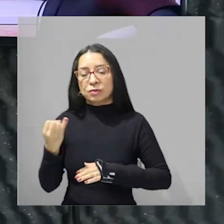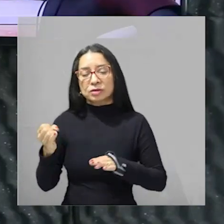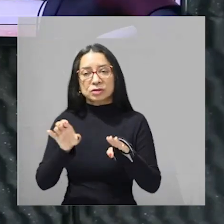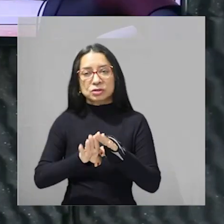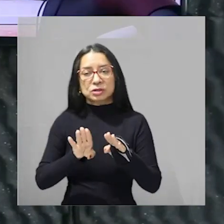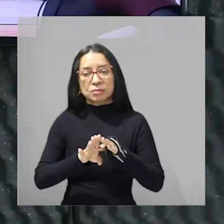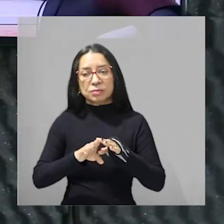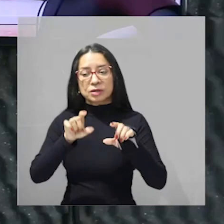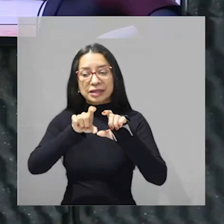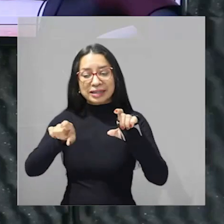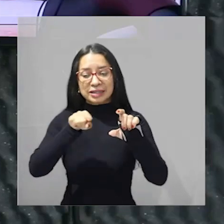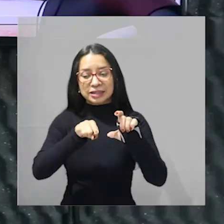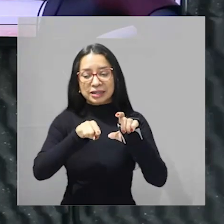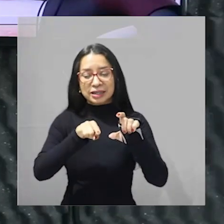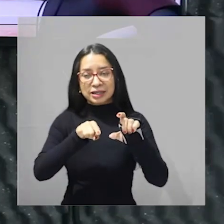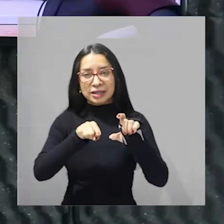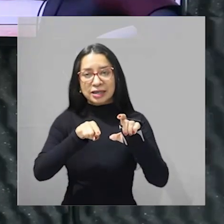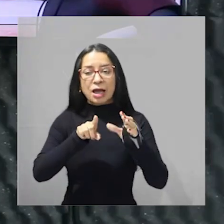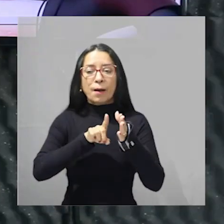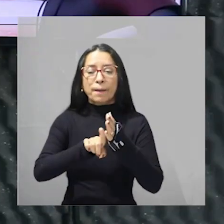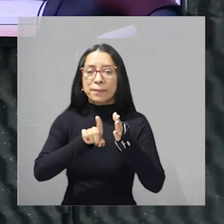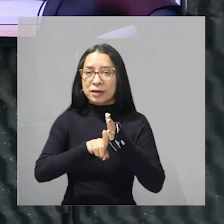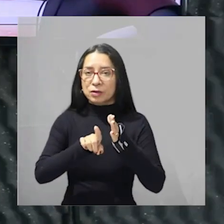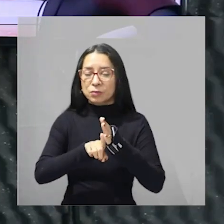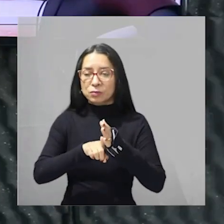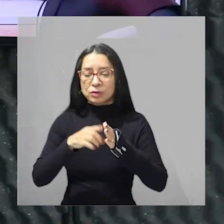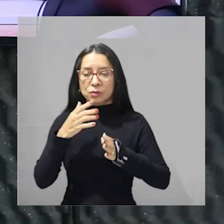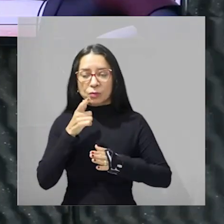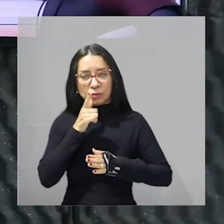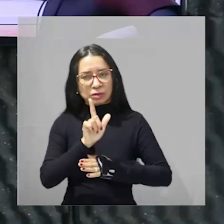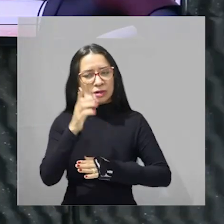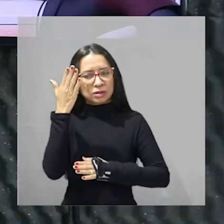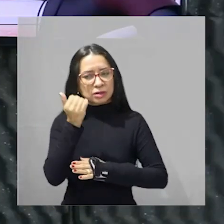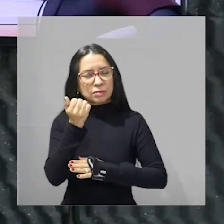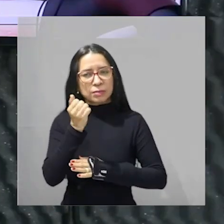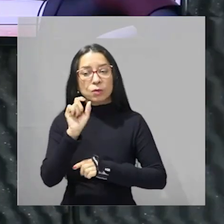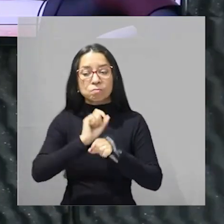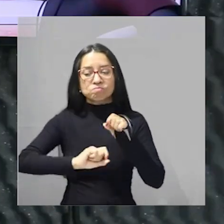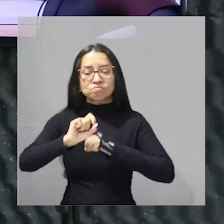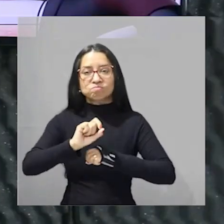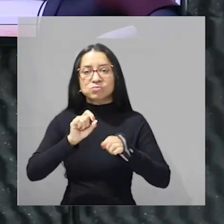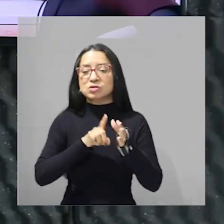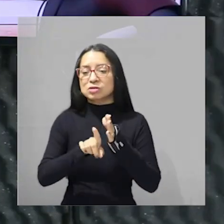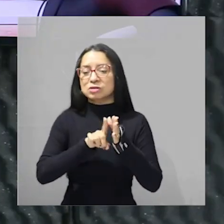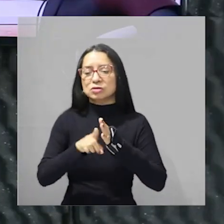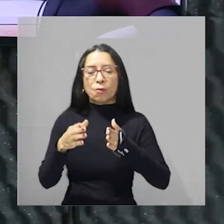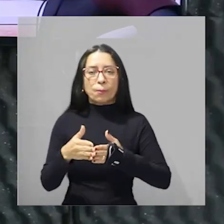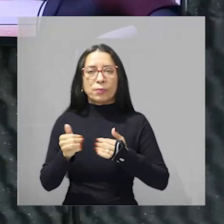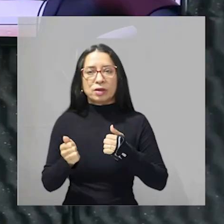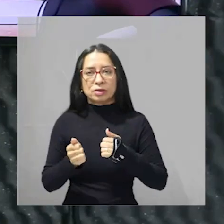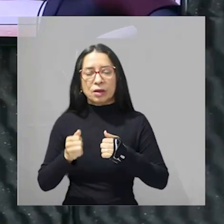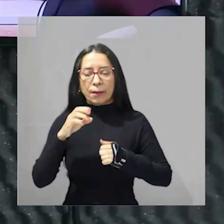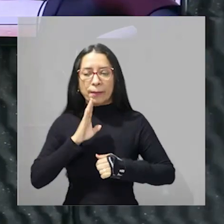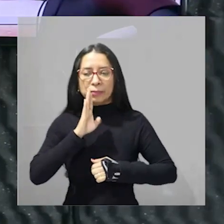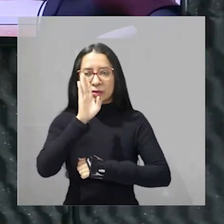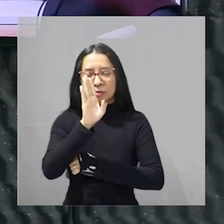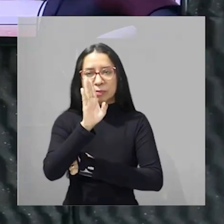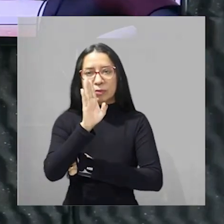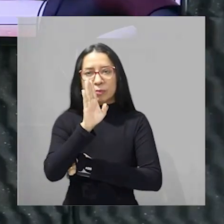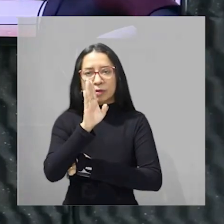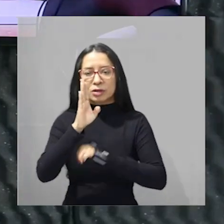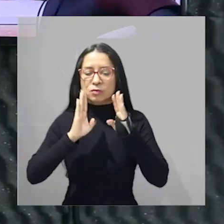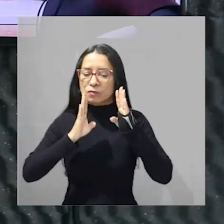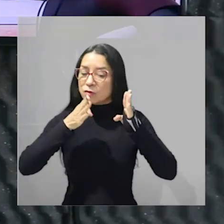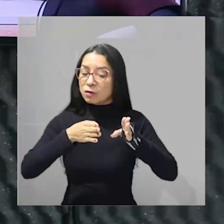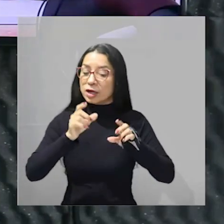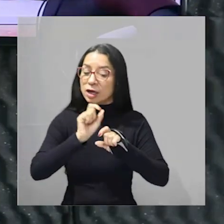questão inicialmente, você consegue detectar aquilo que a questão de fato quer te pedir. E principalmente te dar um norte de que conteúdo é